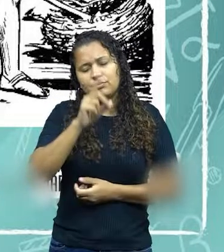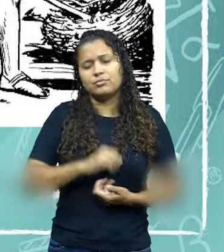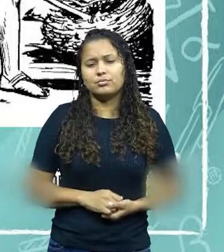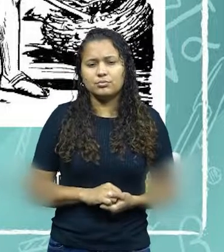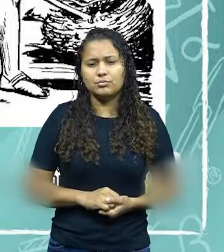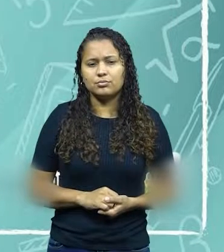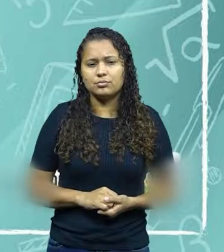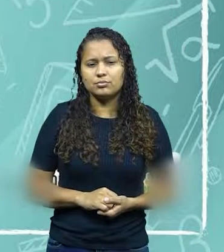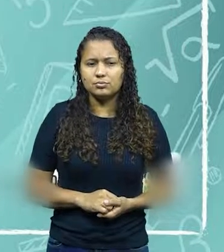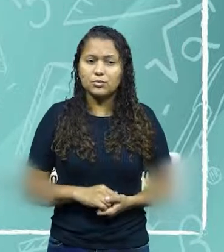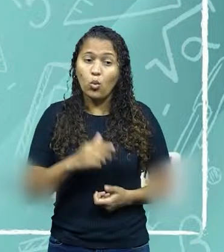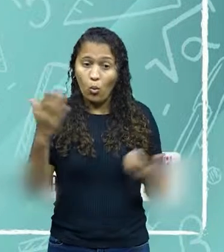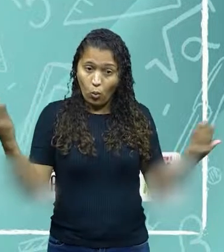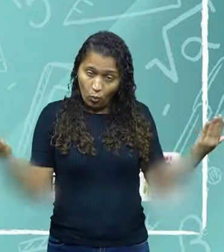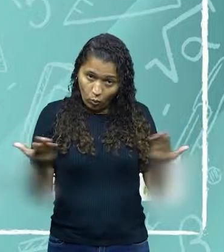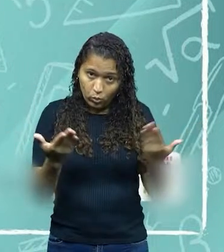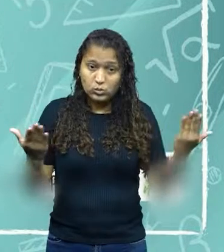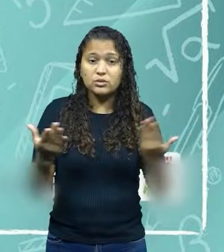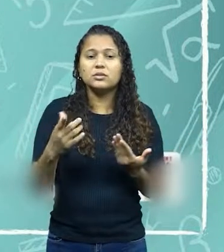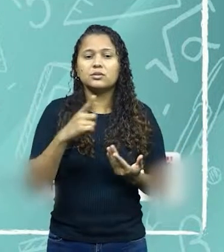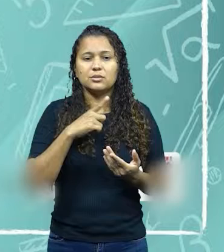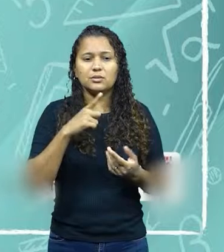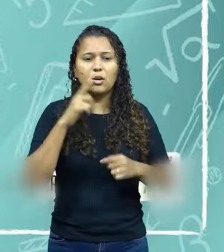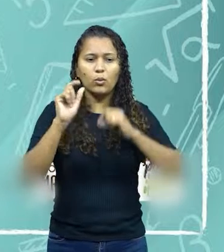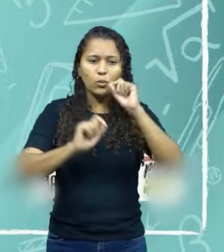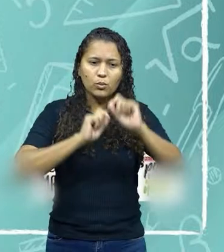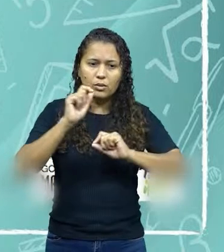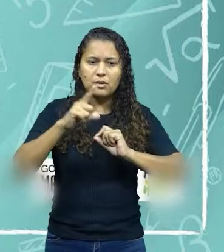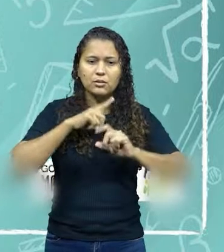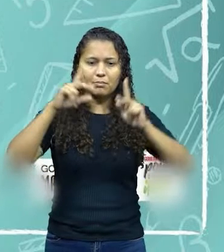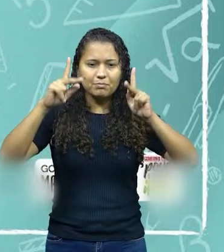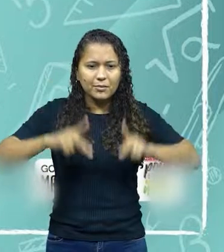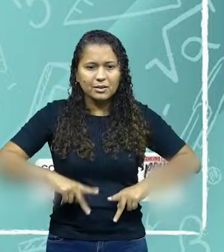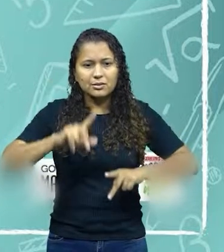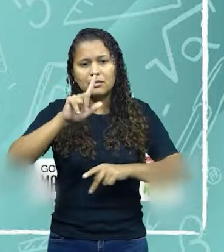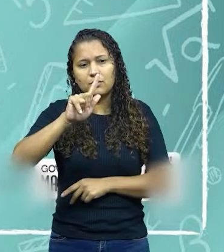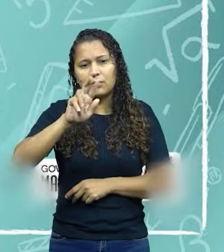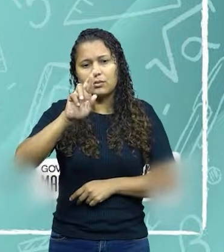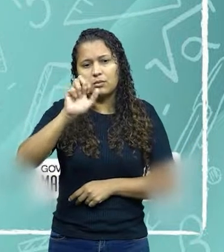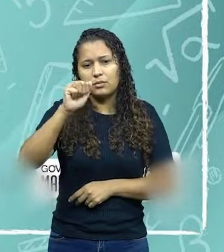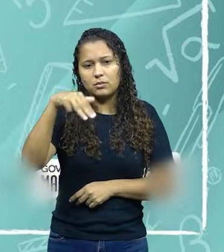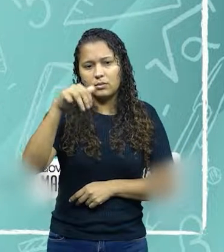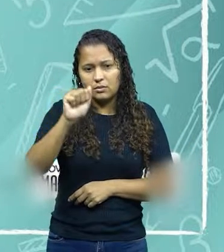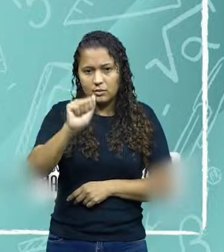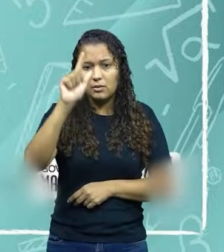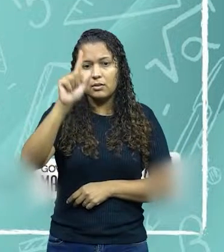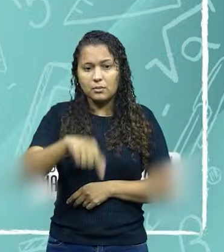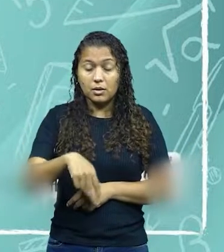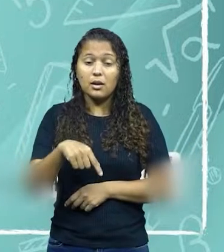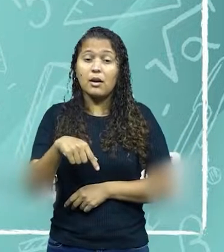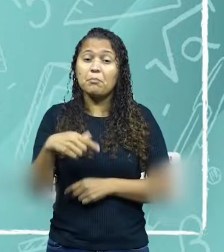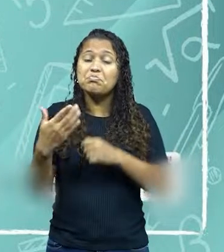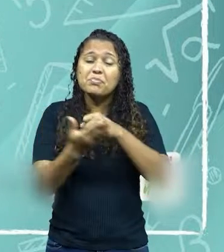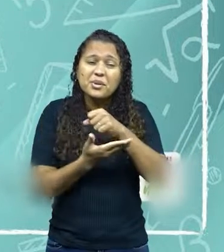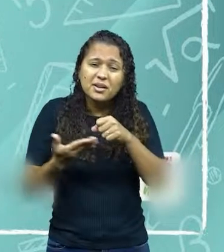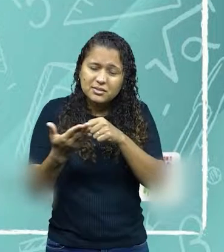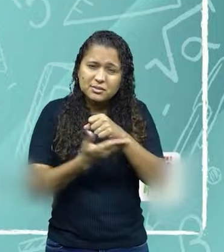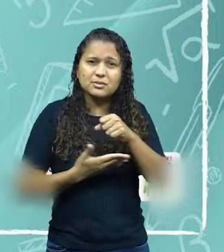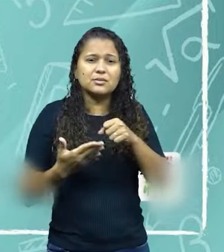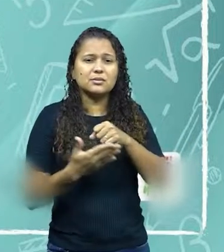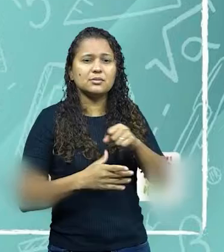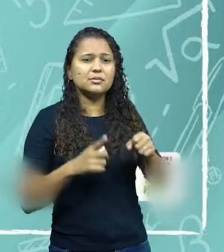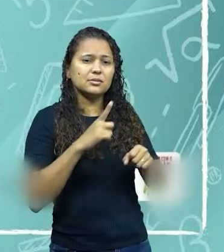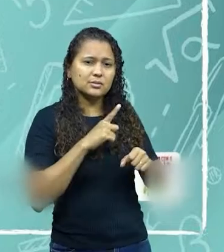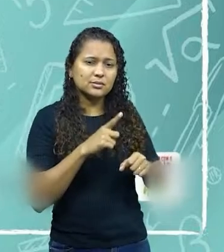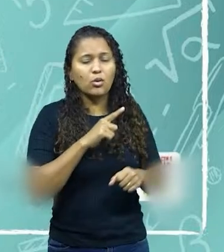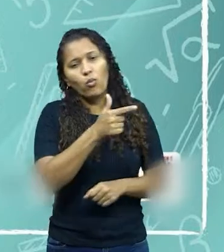dia a dia. Hoje, a gente adota como um padrão a grama como sendo a unidade de medida base para